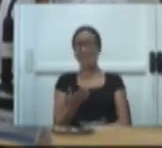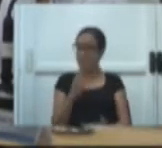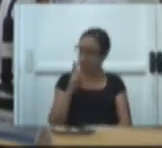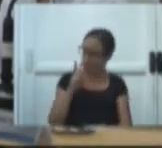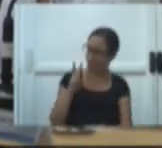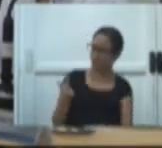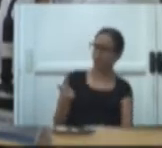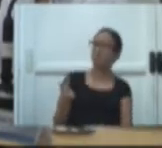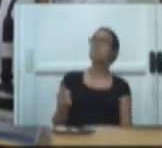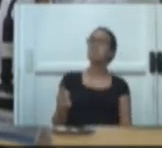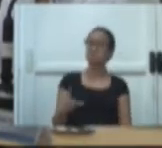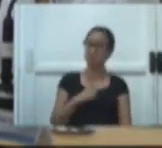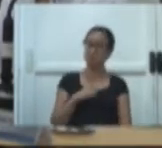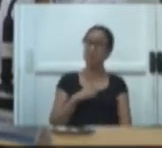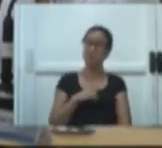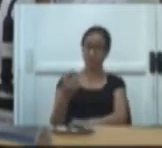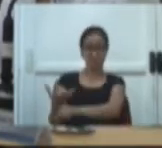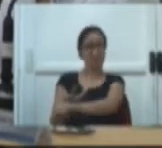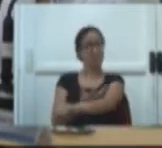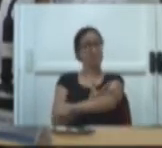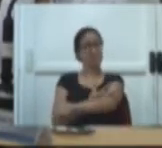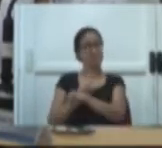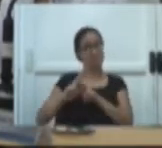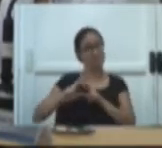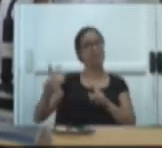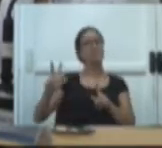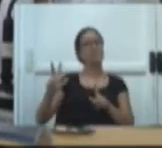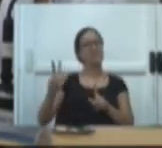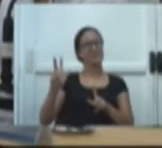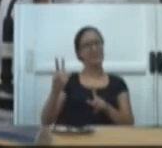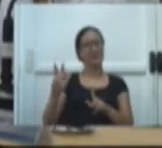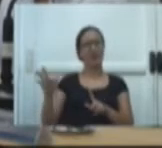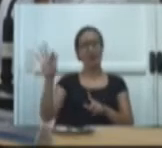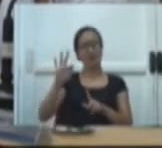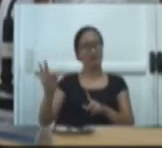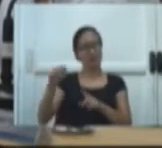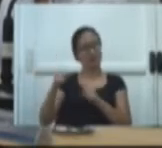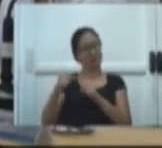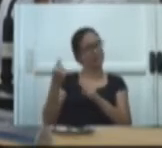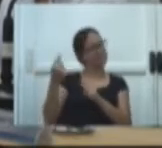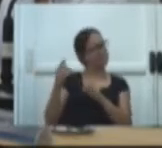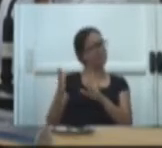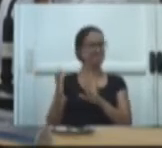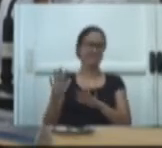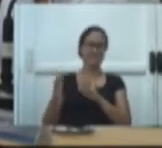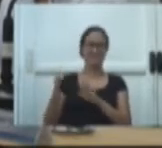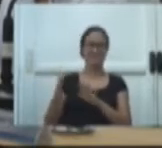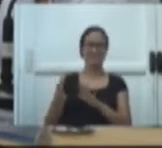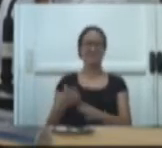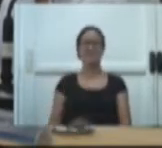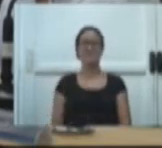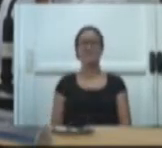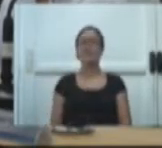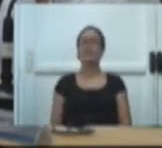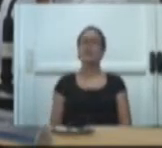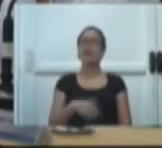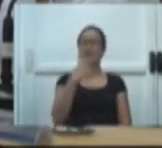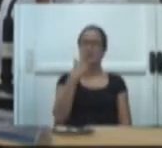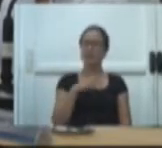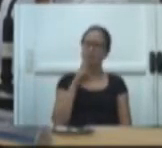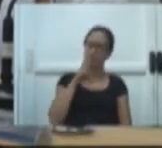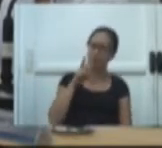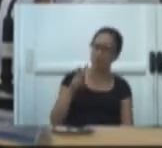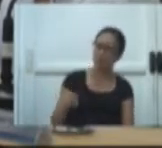Você junto com a Rita, né, o pouco tempo que a gente trabalhou junto na associação, todo o tempo a história que vocês tinham